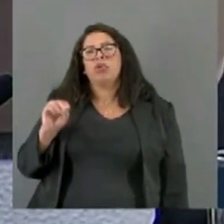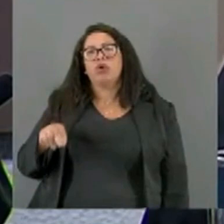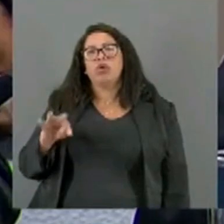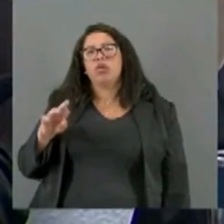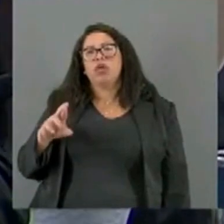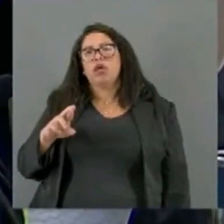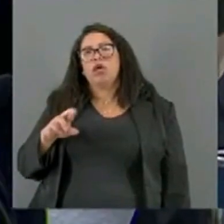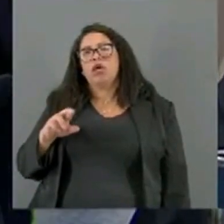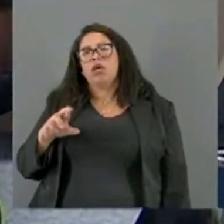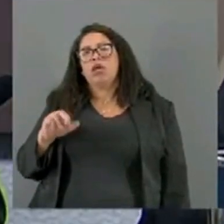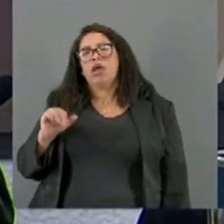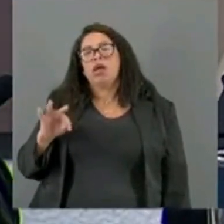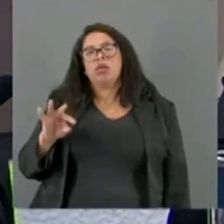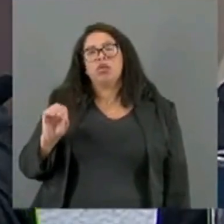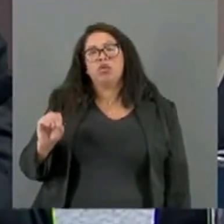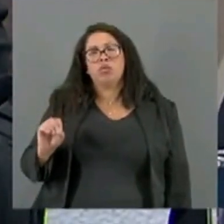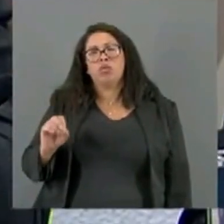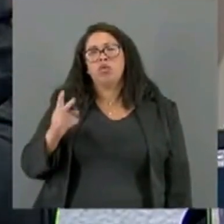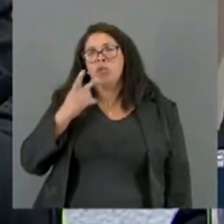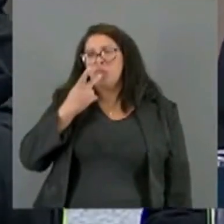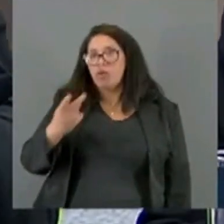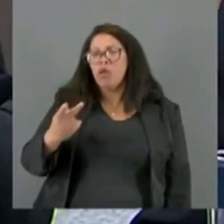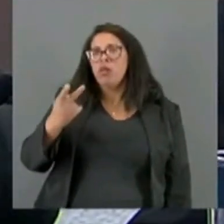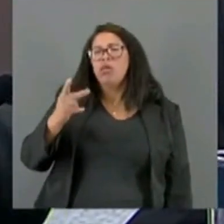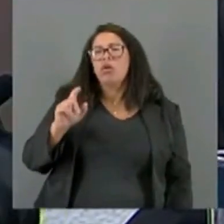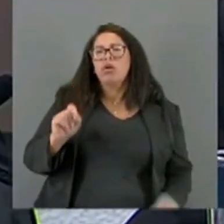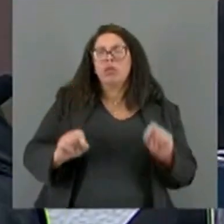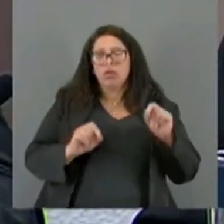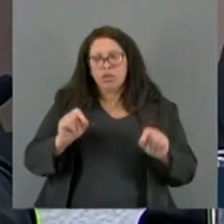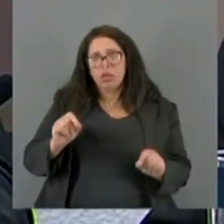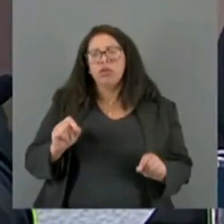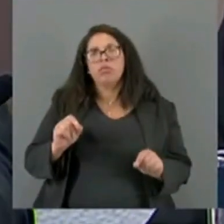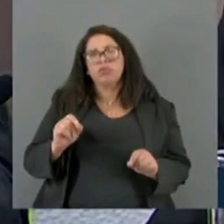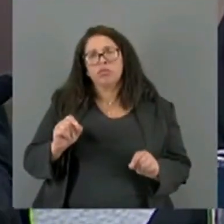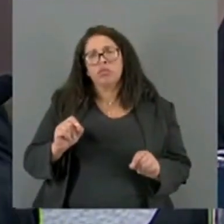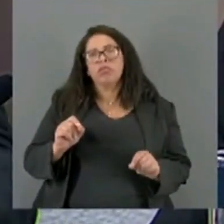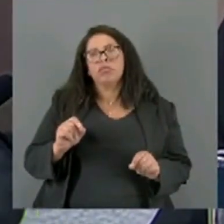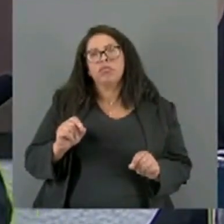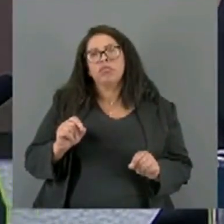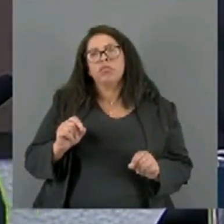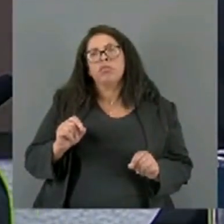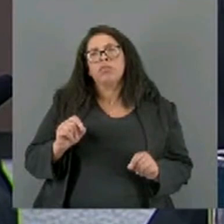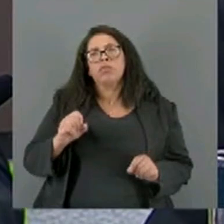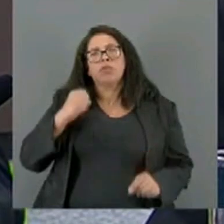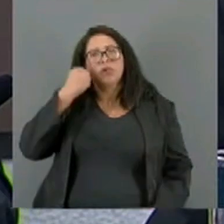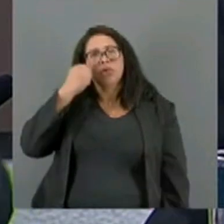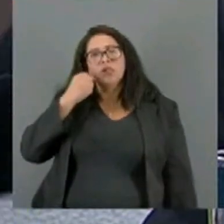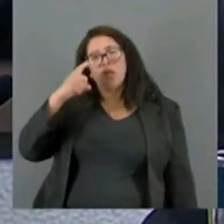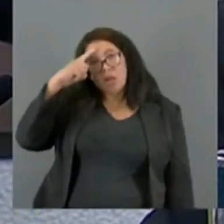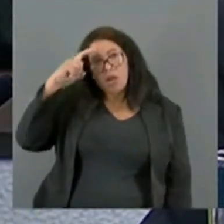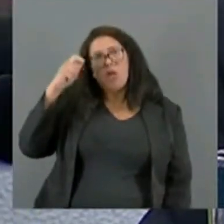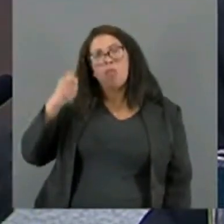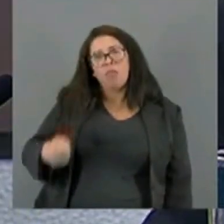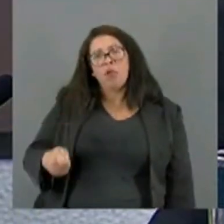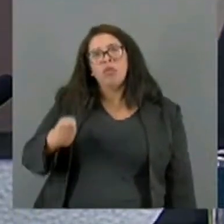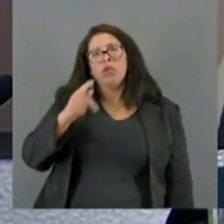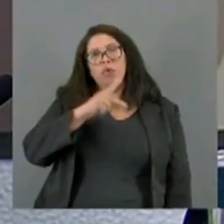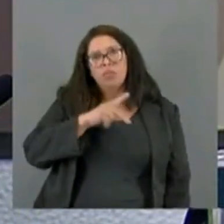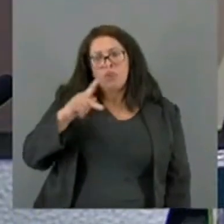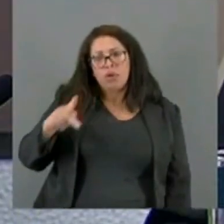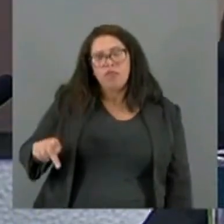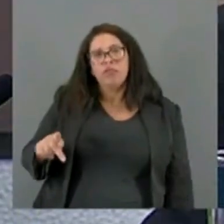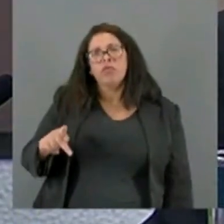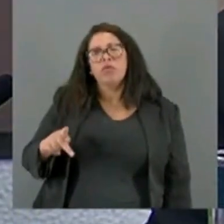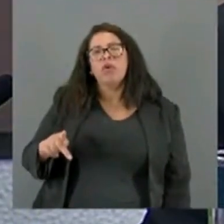Contarato foi bem claro aqui, que nós sabemos, e o senador Sérgio Moro, professor de